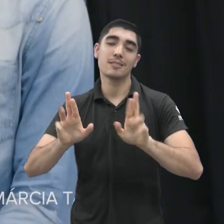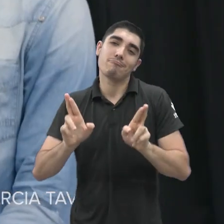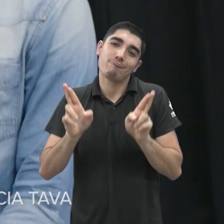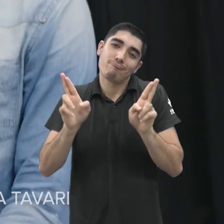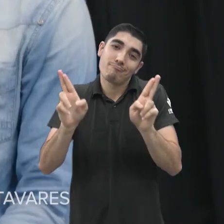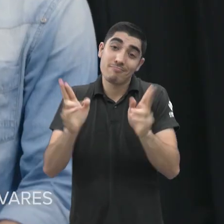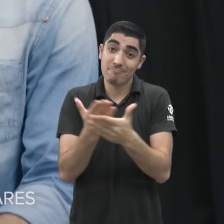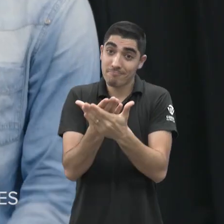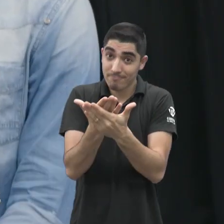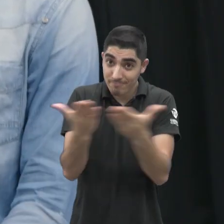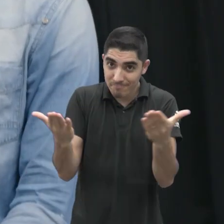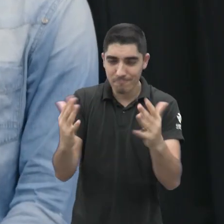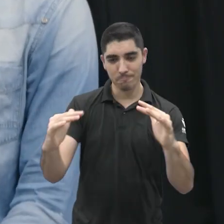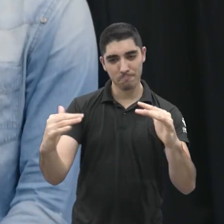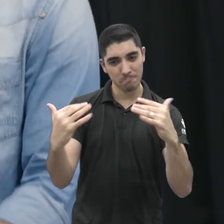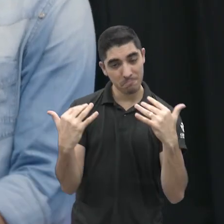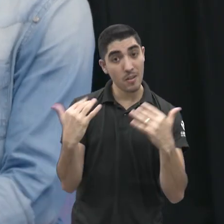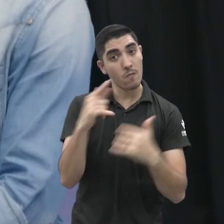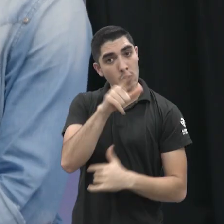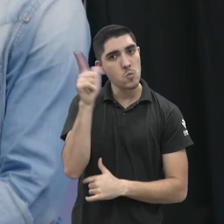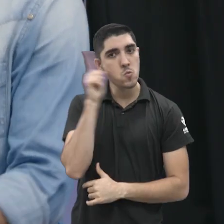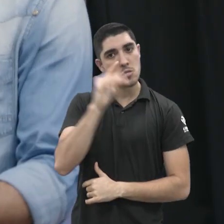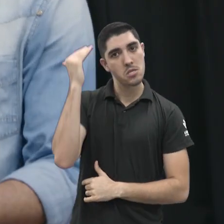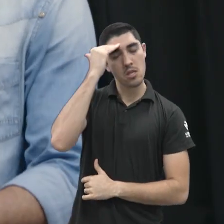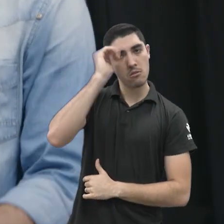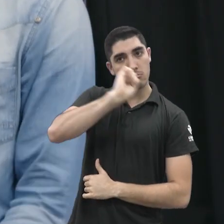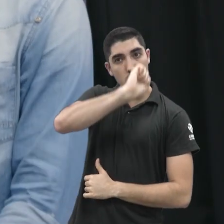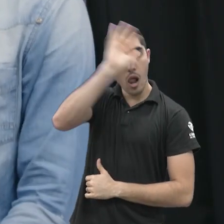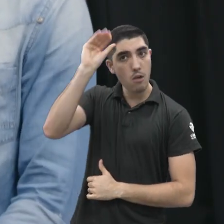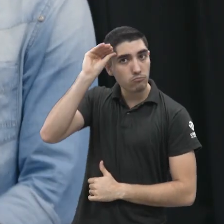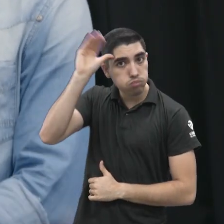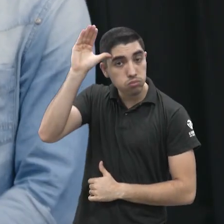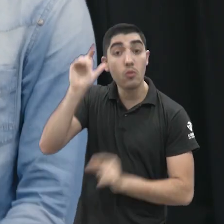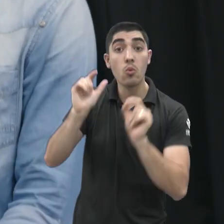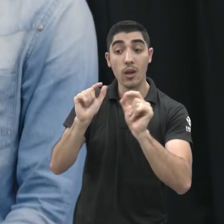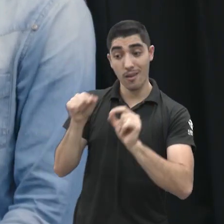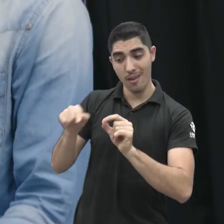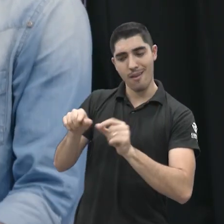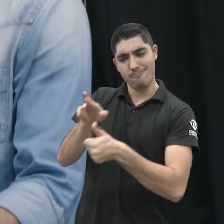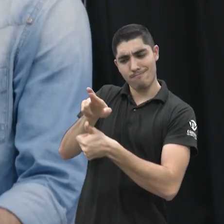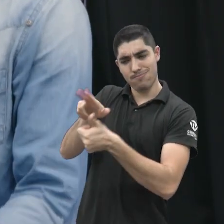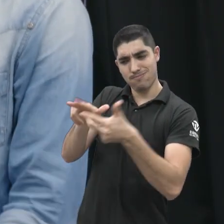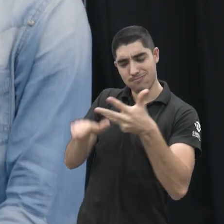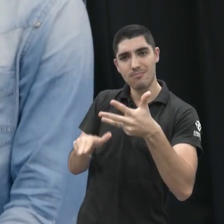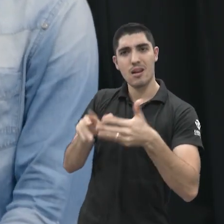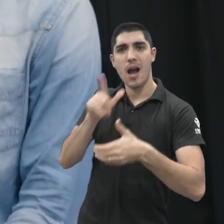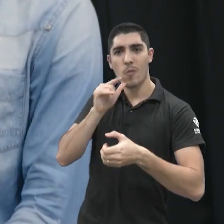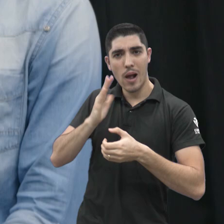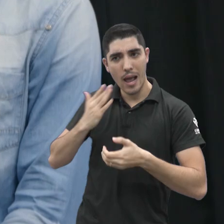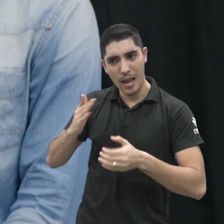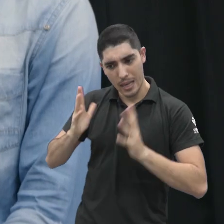você aí de casa tenha aprendido a importância do saneamento e quais são as ações, né,